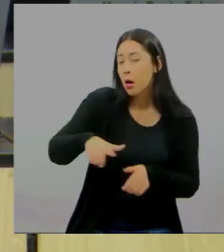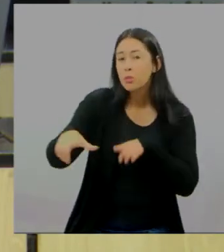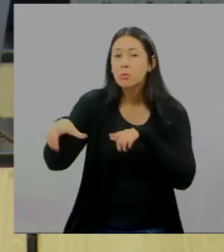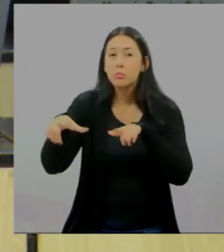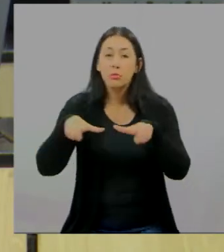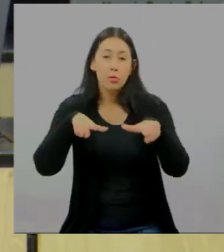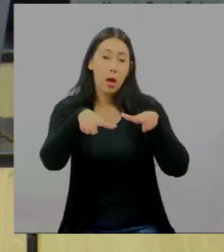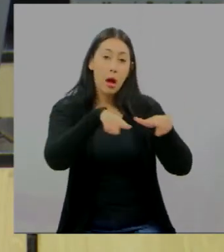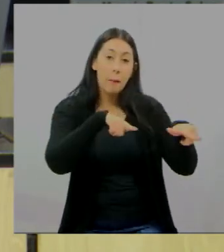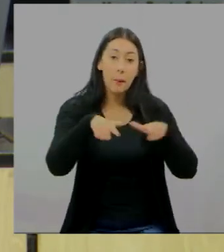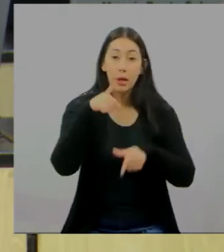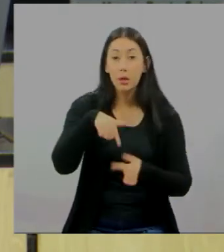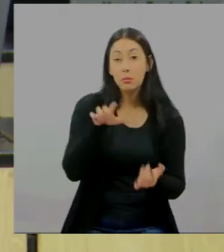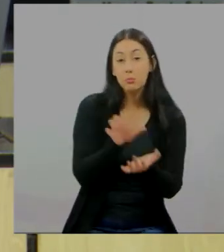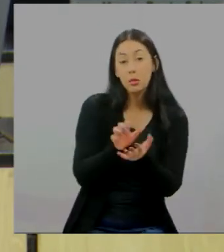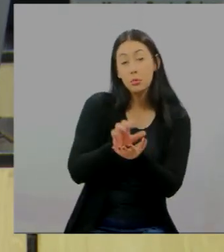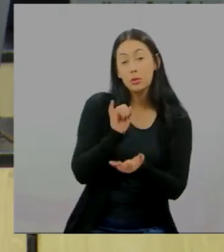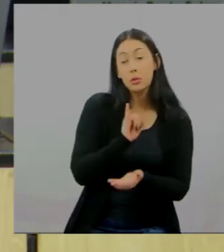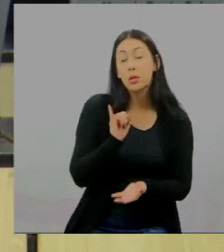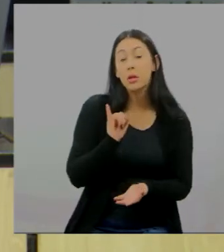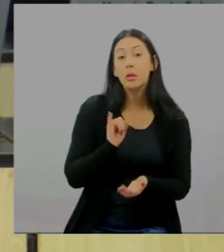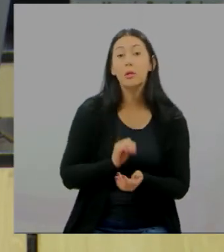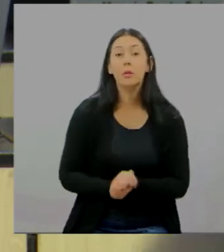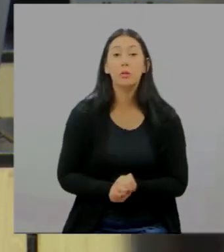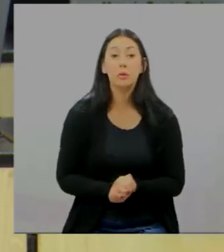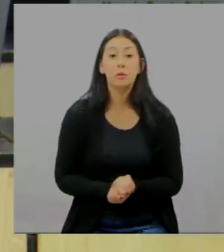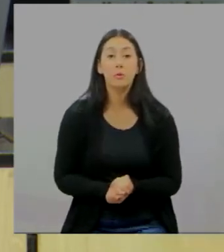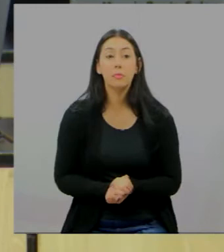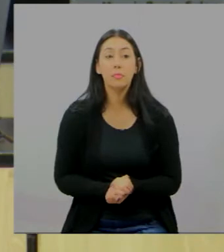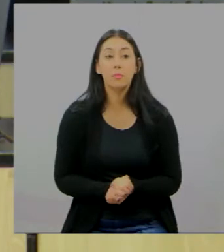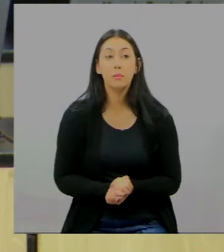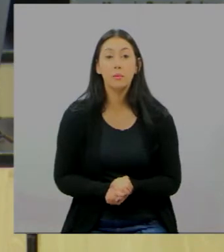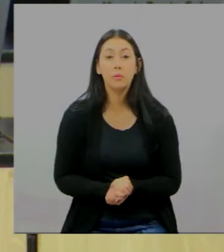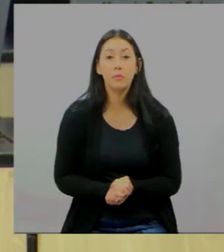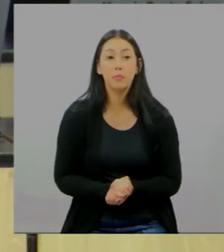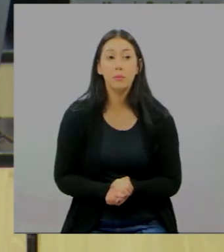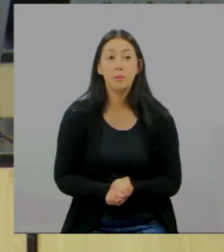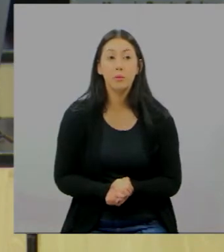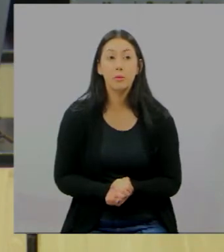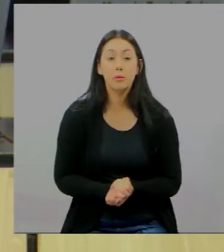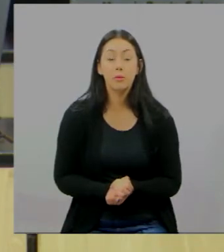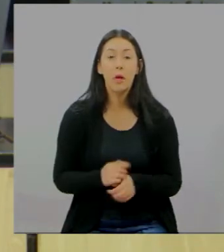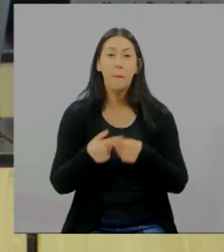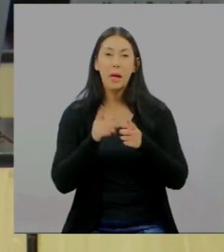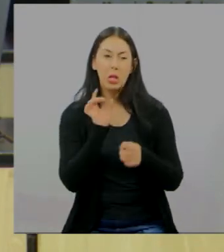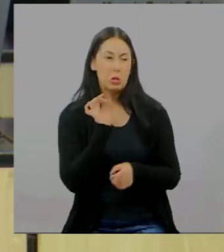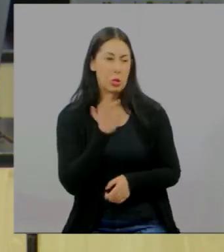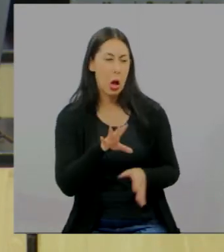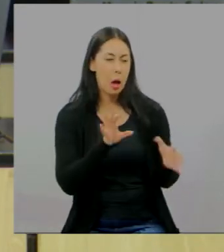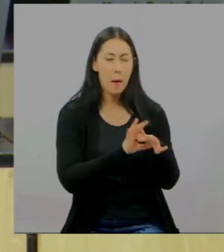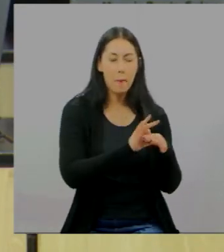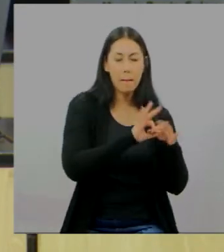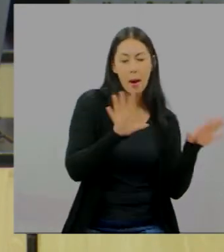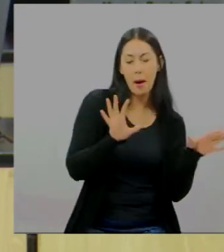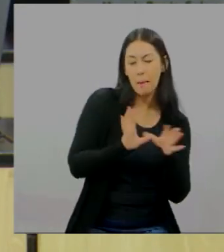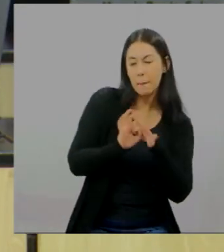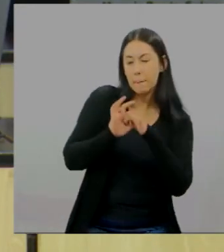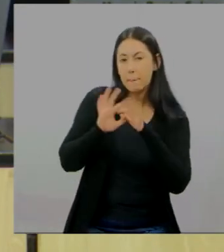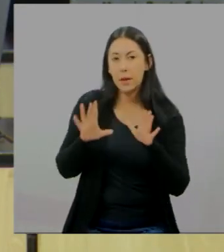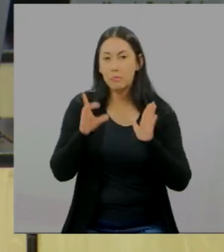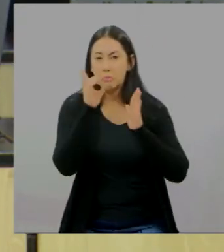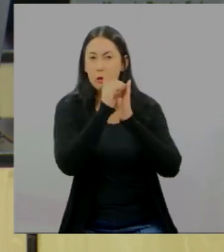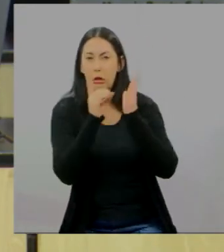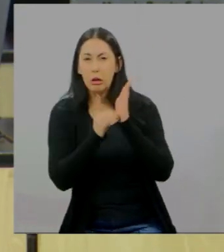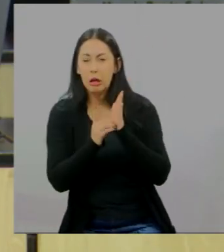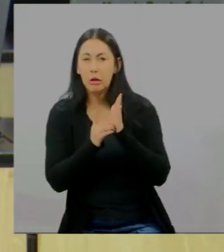serviços instalados em nosso município, que não aquelas elencadas como permissionárias nos decretos municipais ou